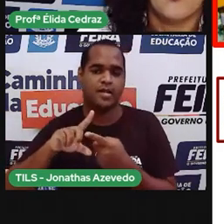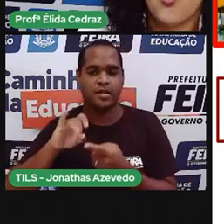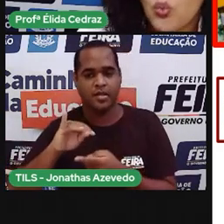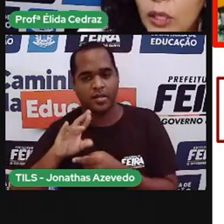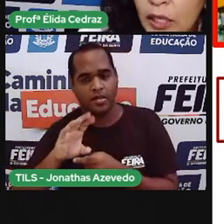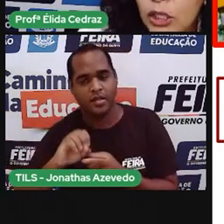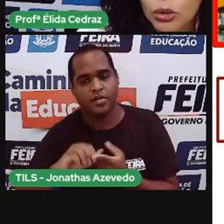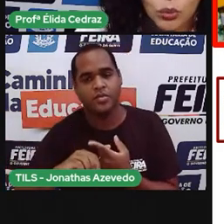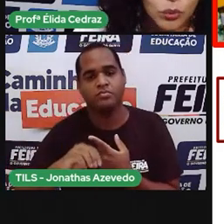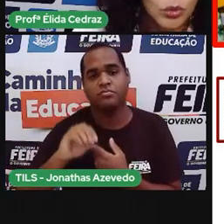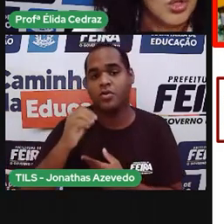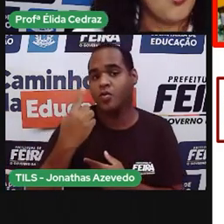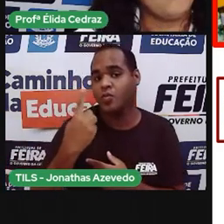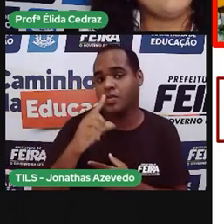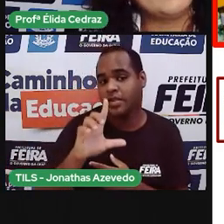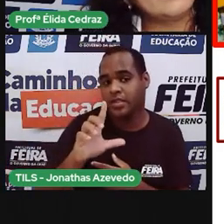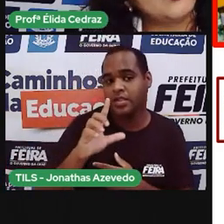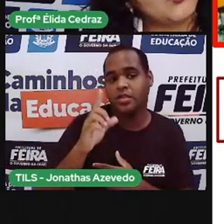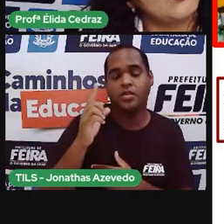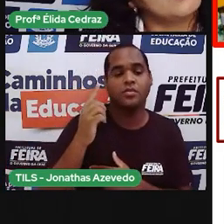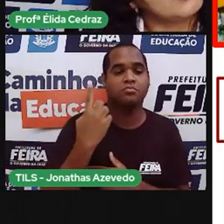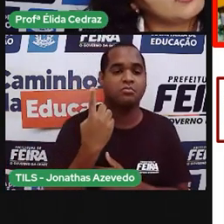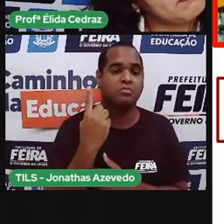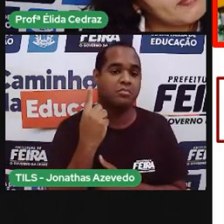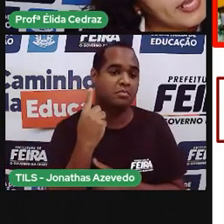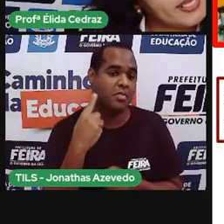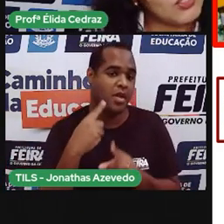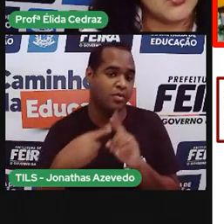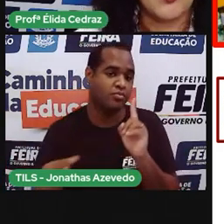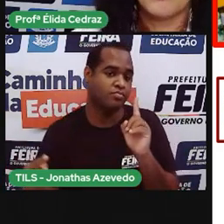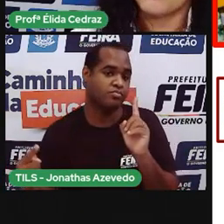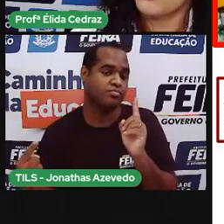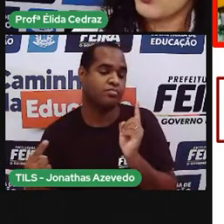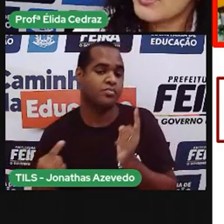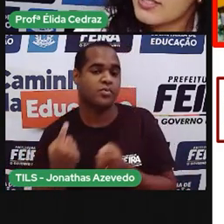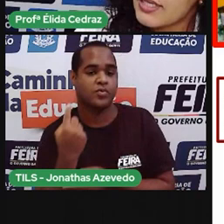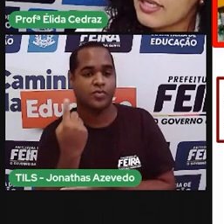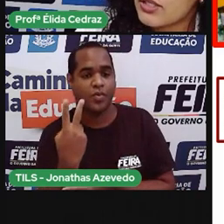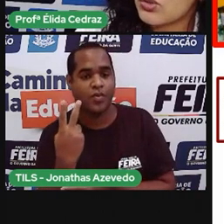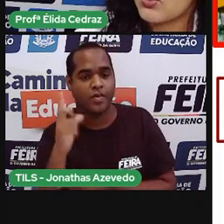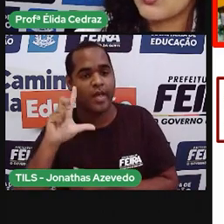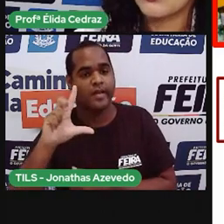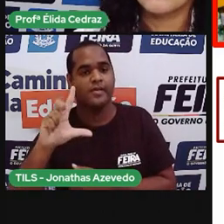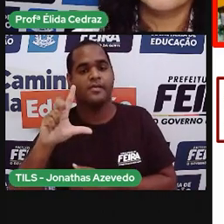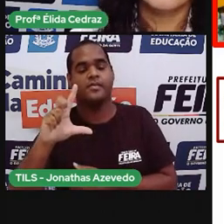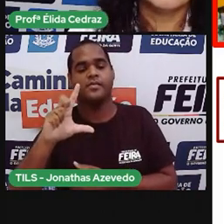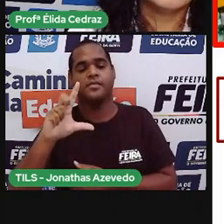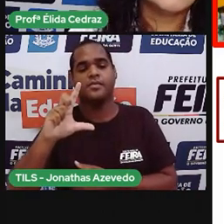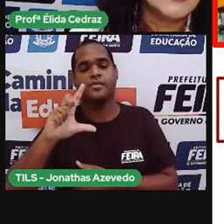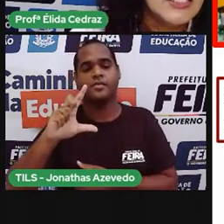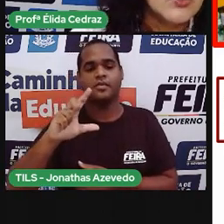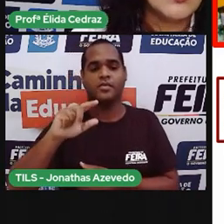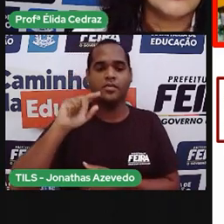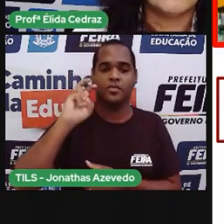de um litro e meio, 2 litros,